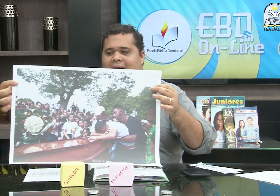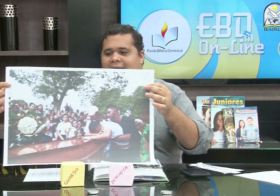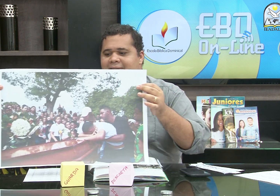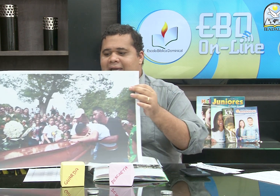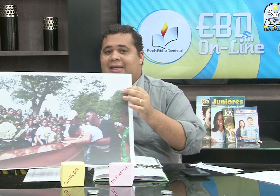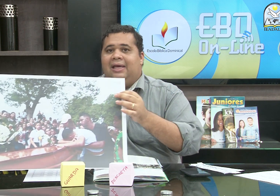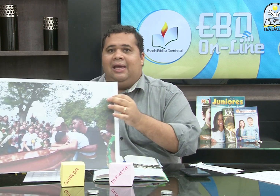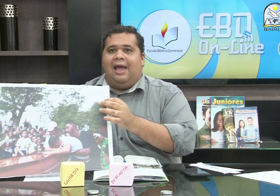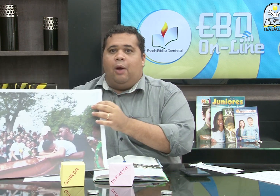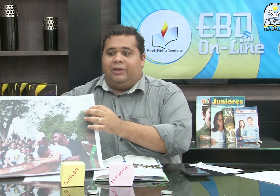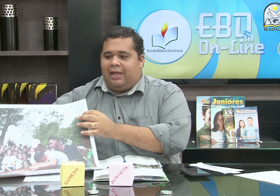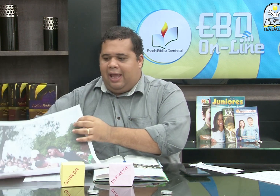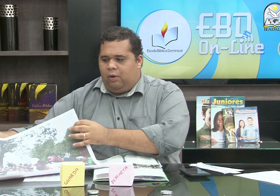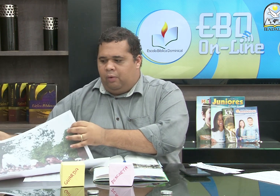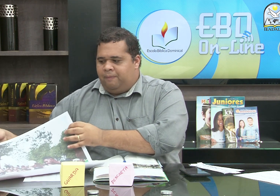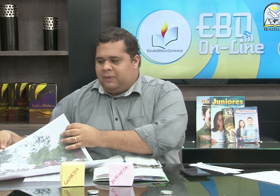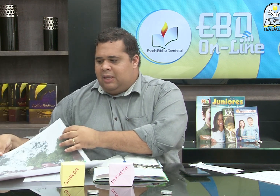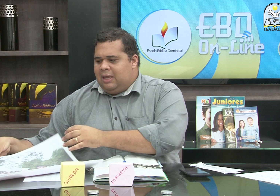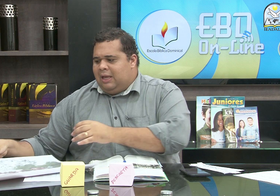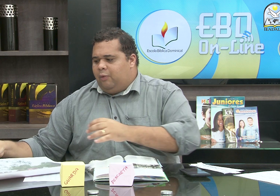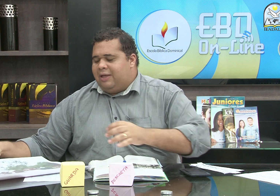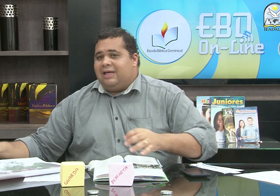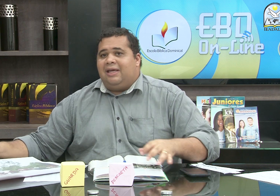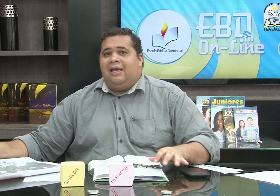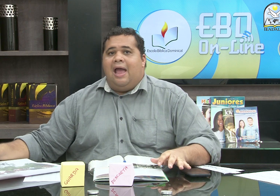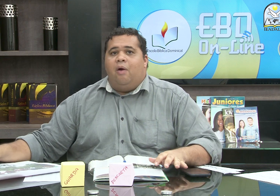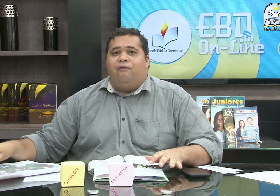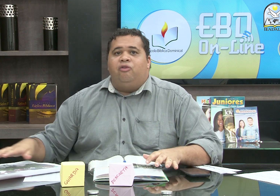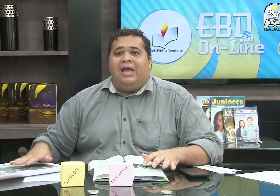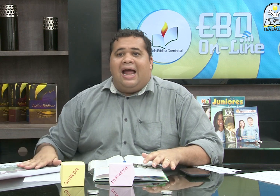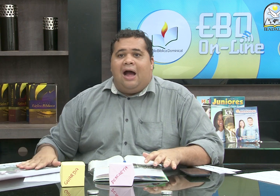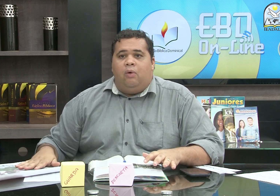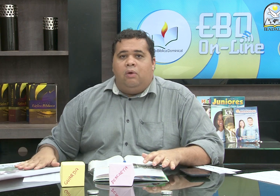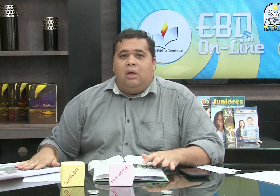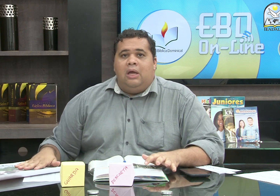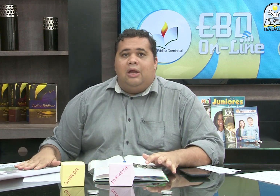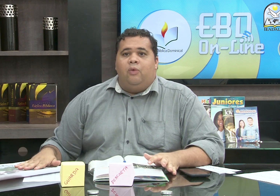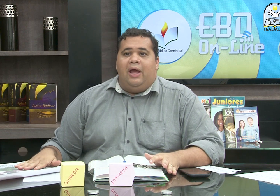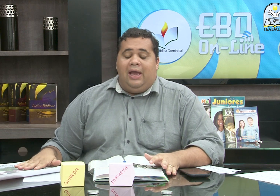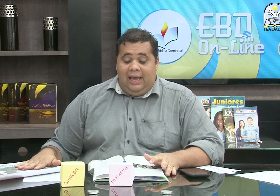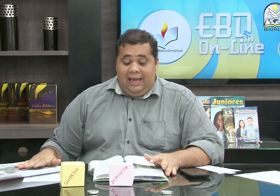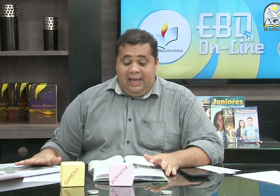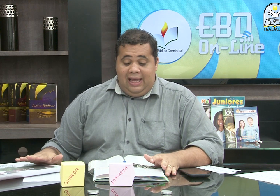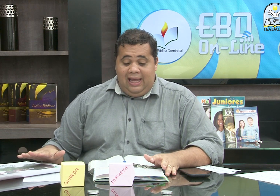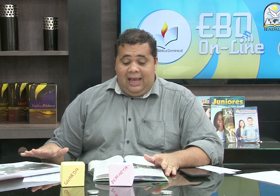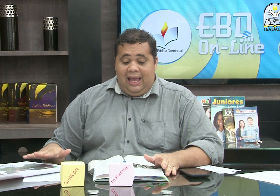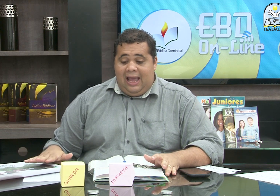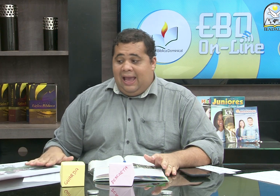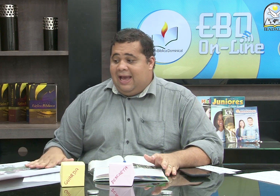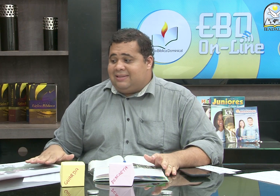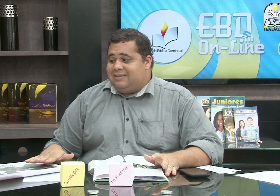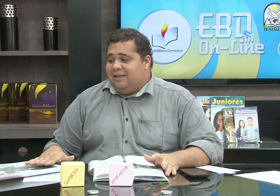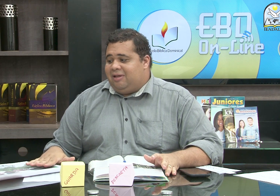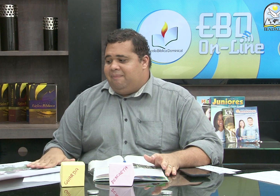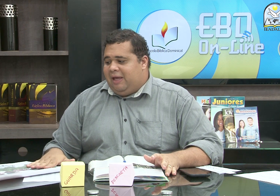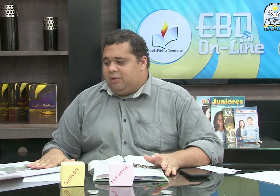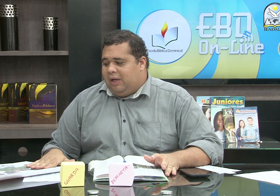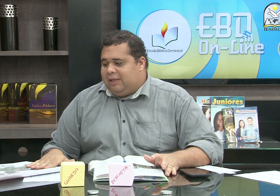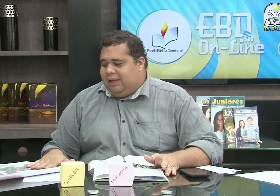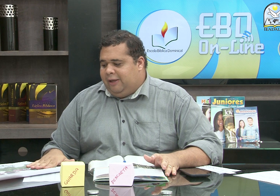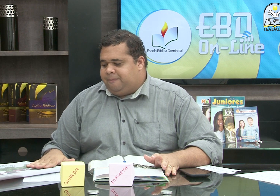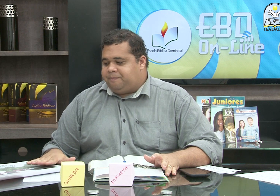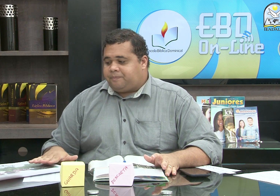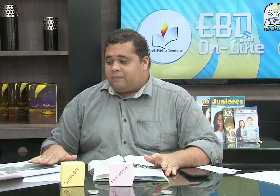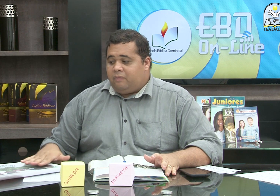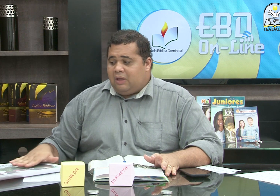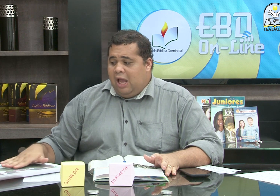né isso aqui é um enterro não é isso aqui é um funeral não é e esse sentimento